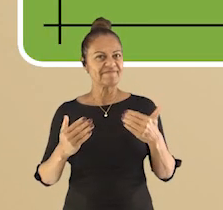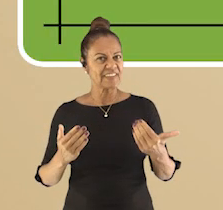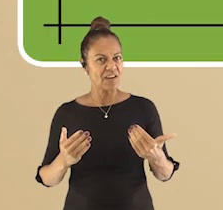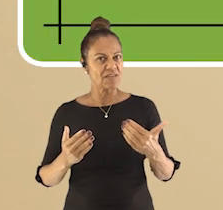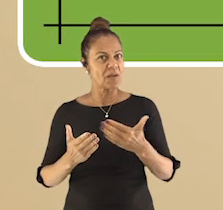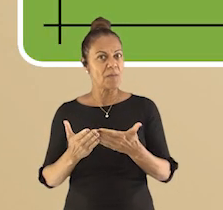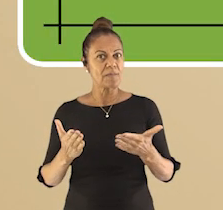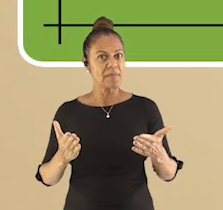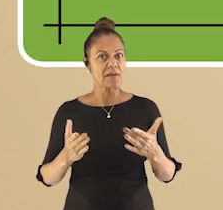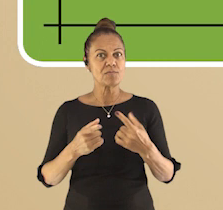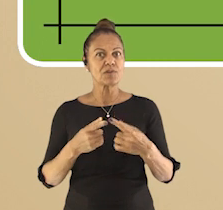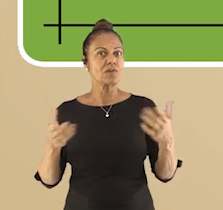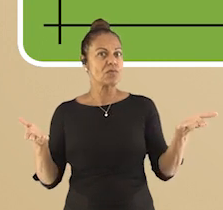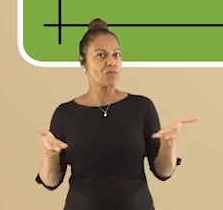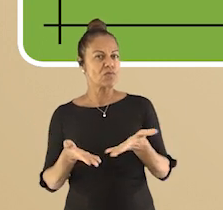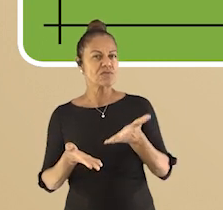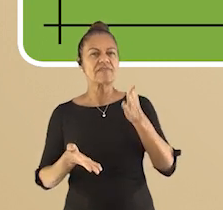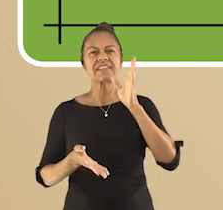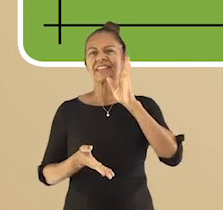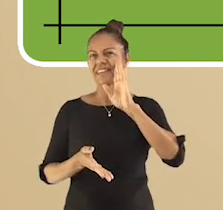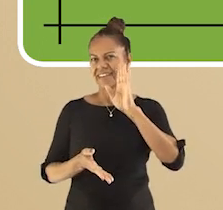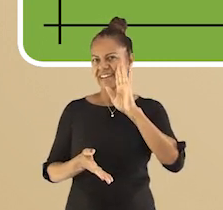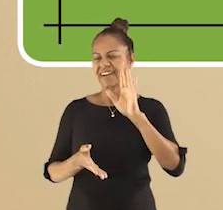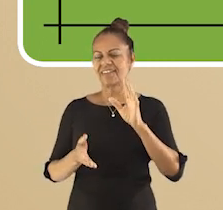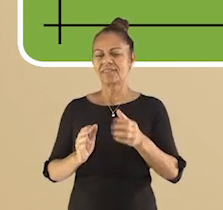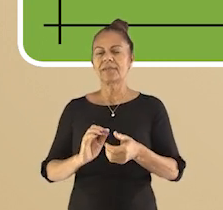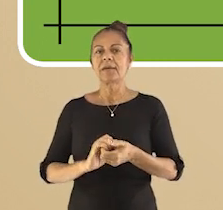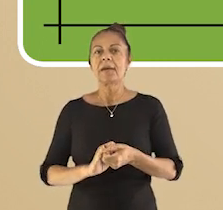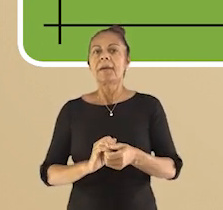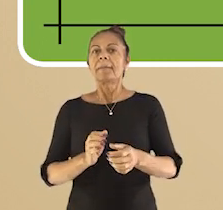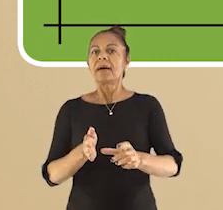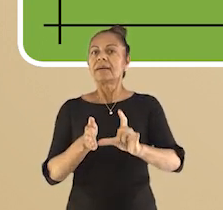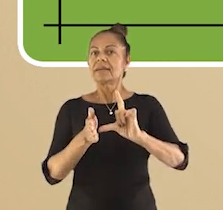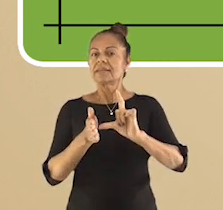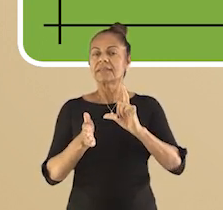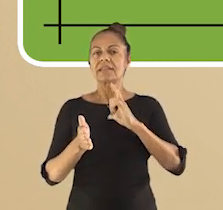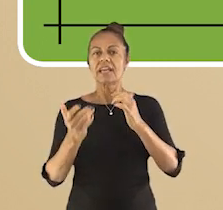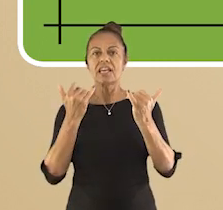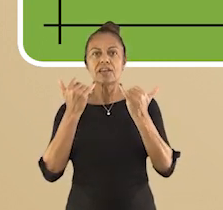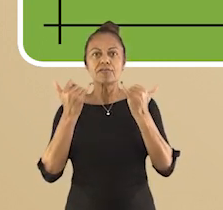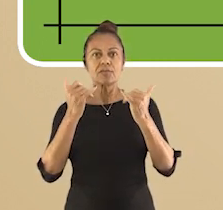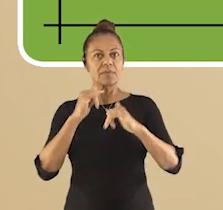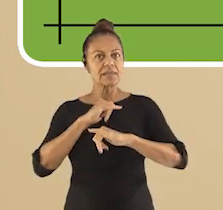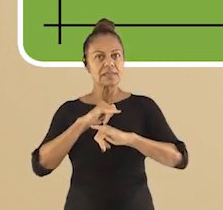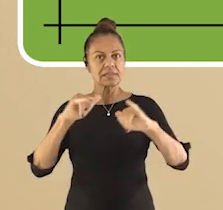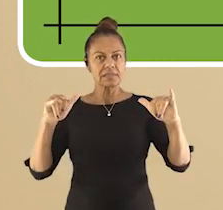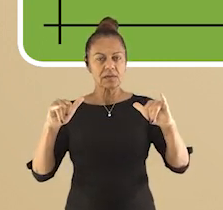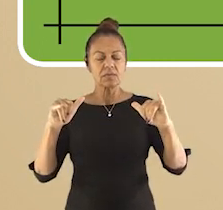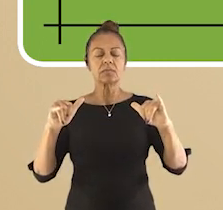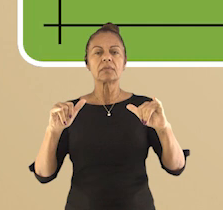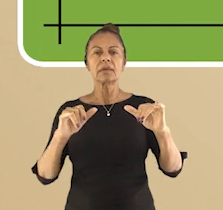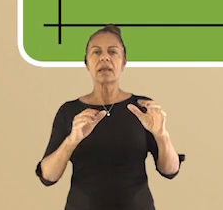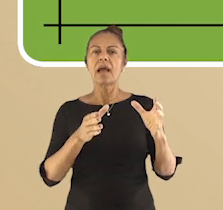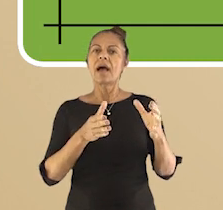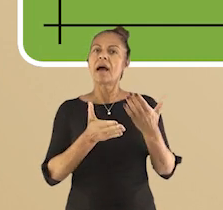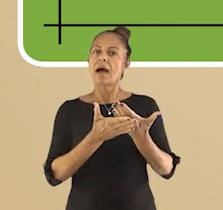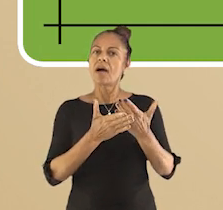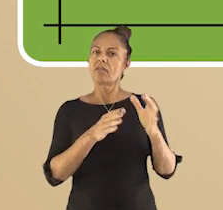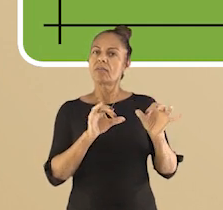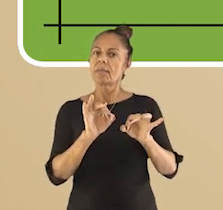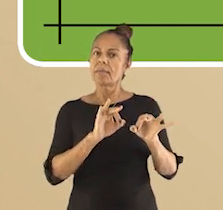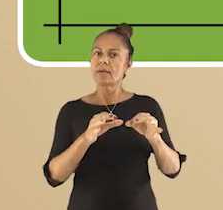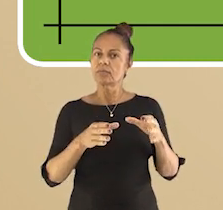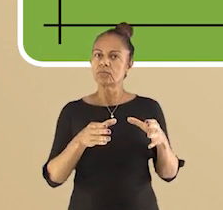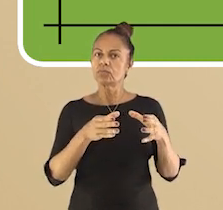de começar, algumas informações sobre a aula. Essa aula é para as turmas do segundo ciclo da EJA, como